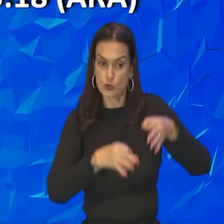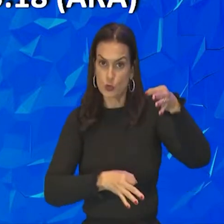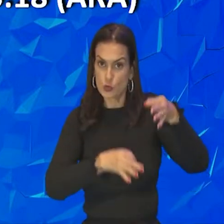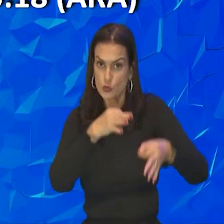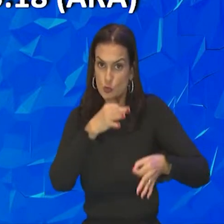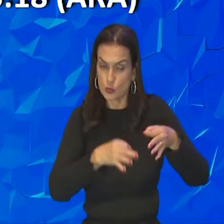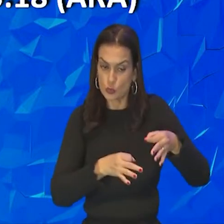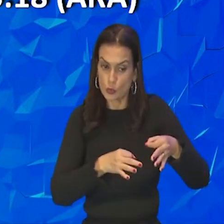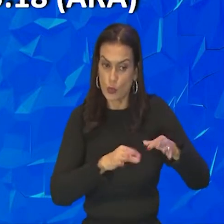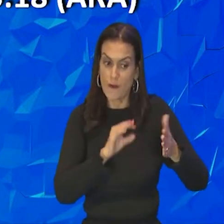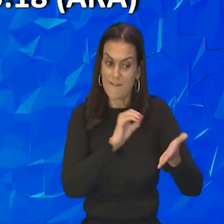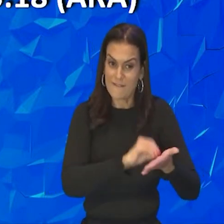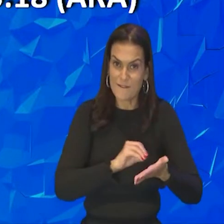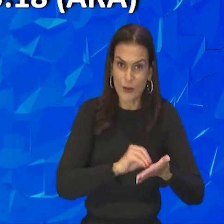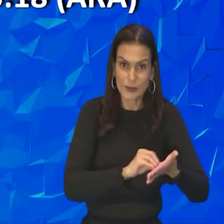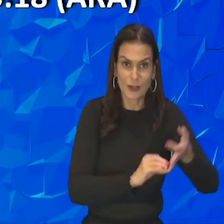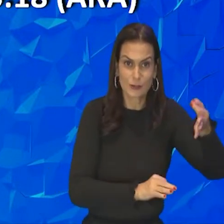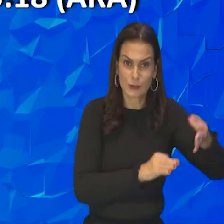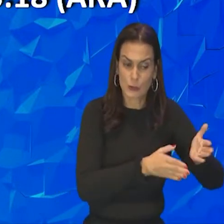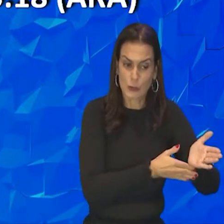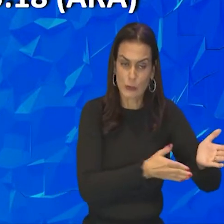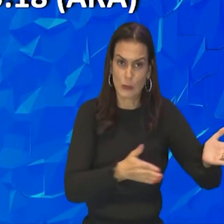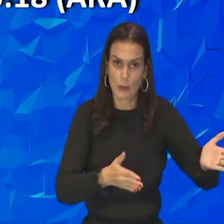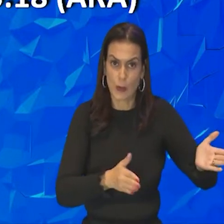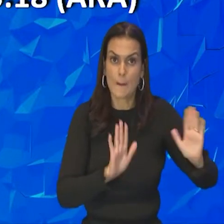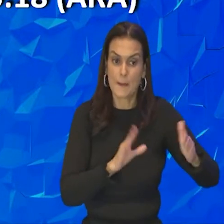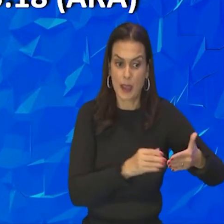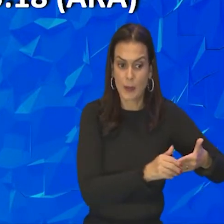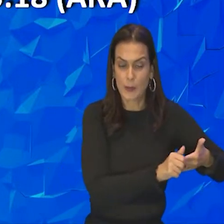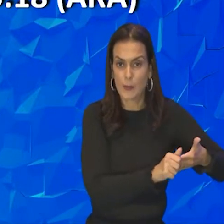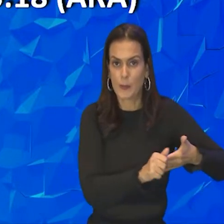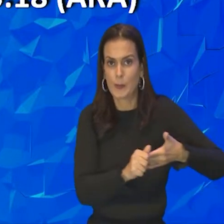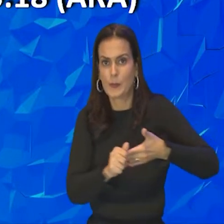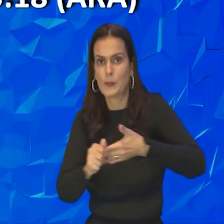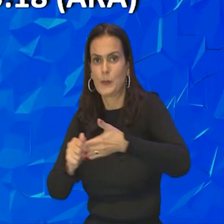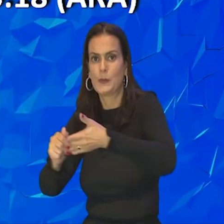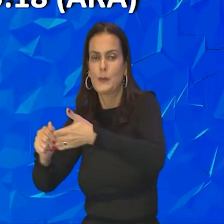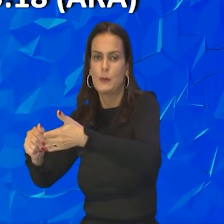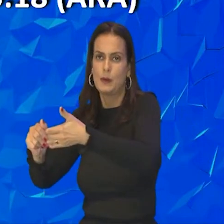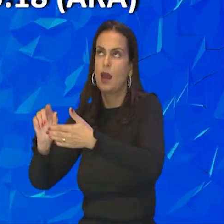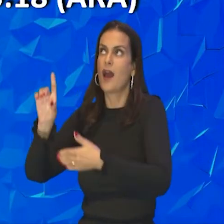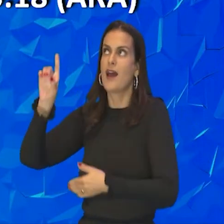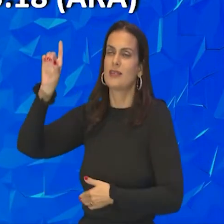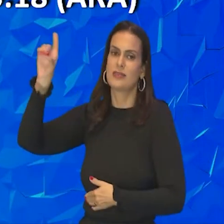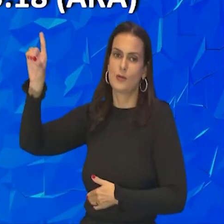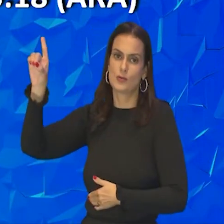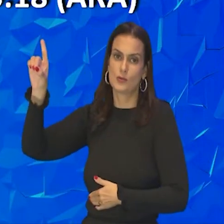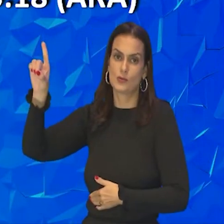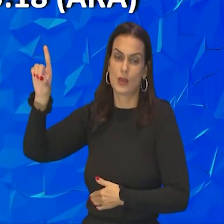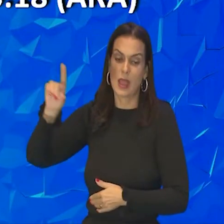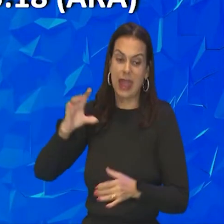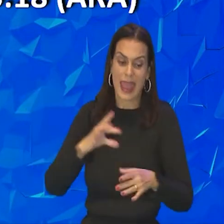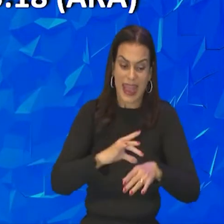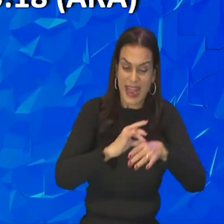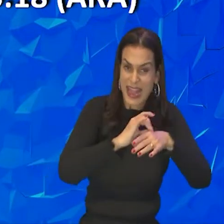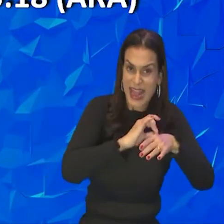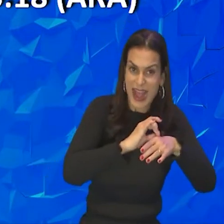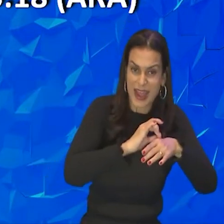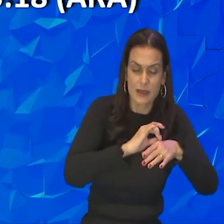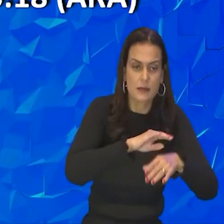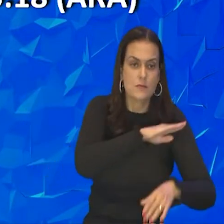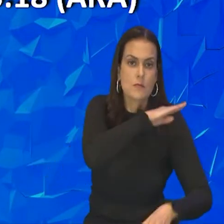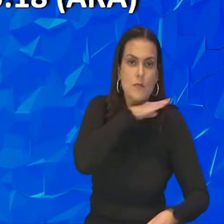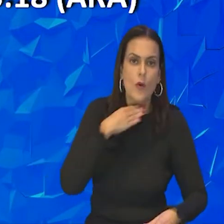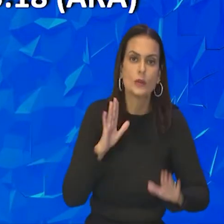injustos, para conduzir-vos a Deus, morto sim na carne, mas vivificado